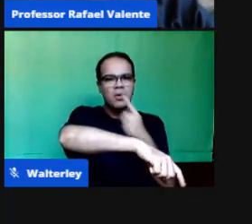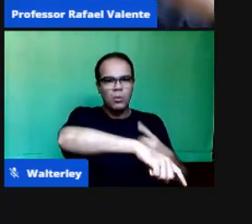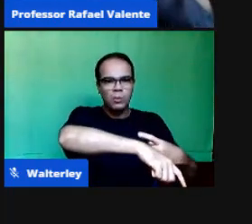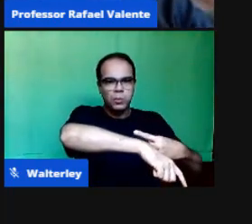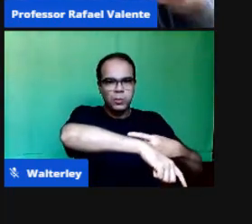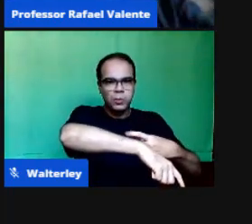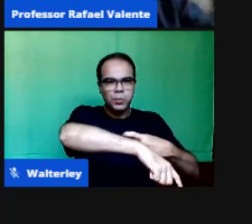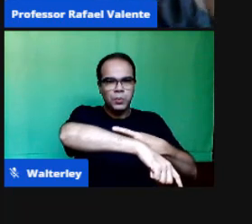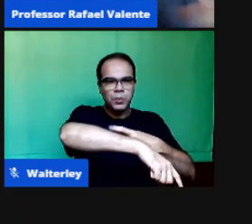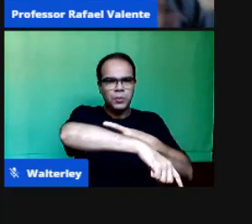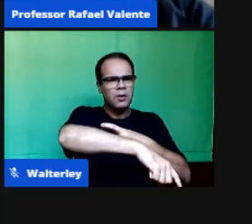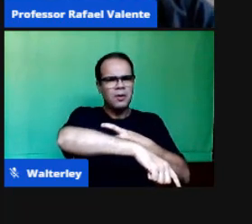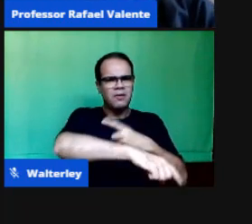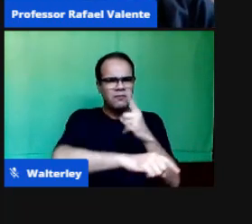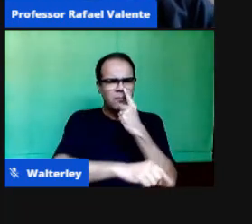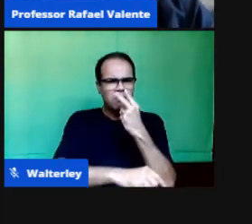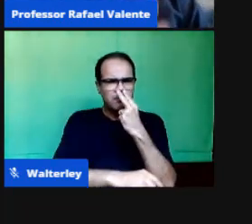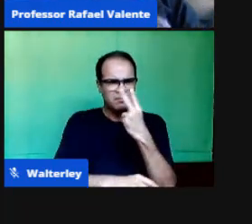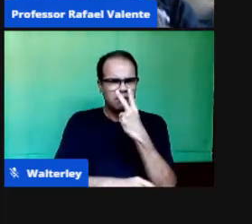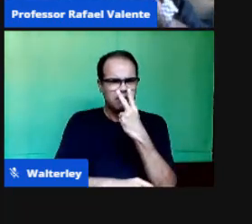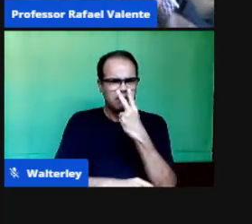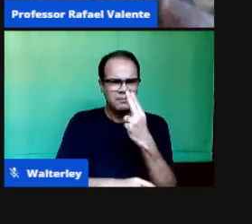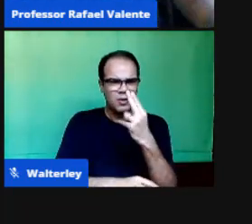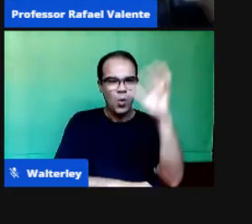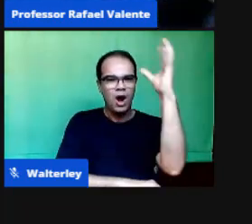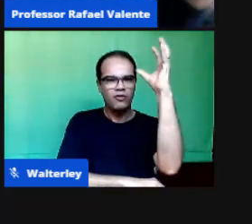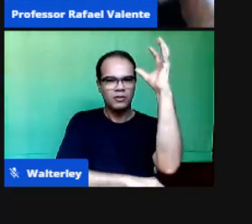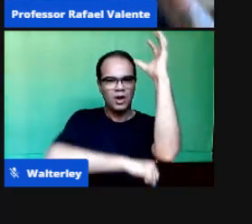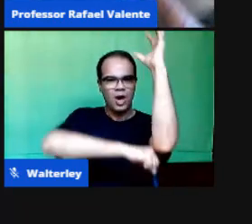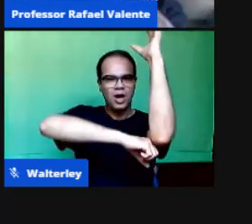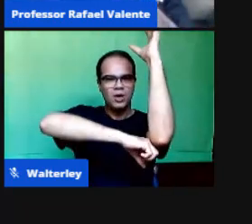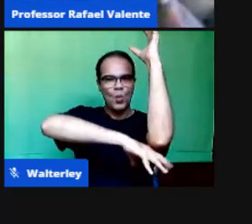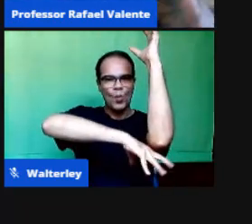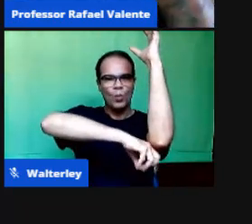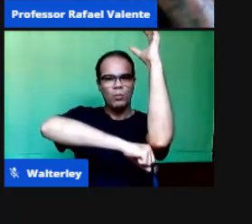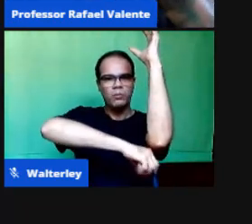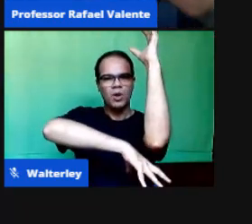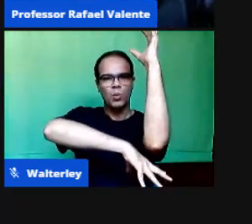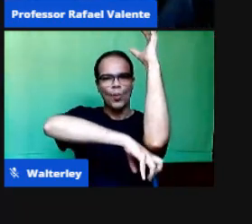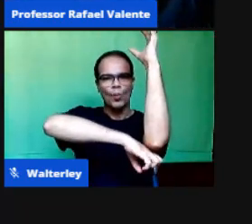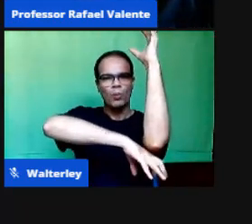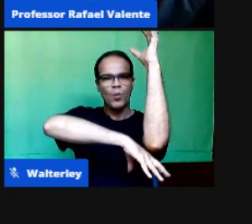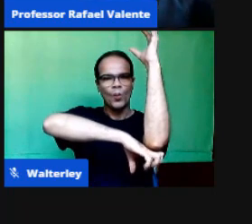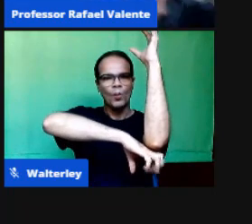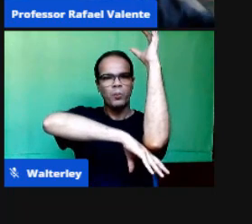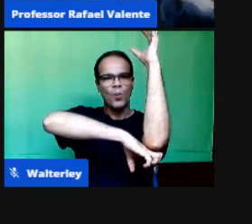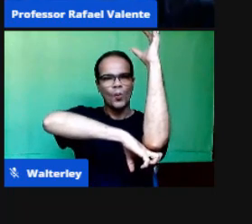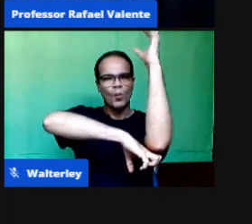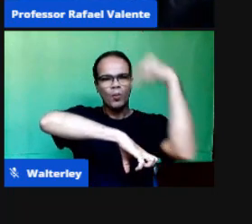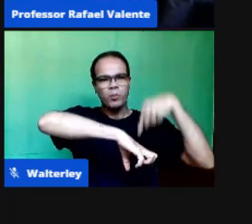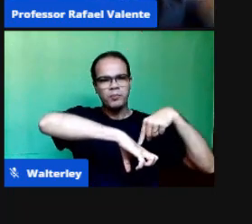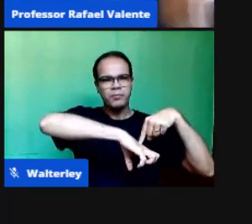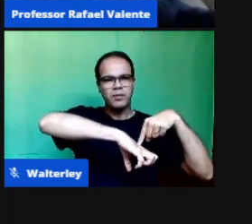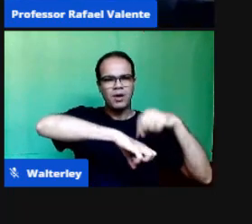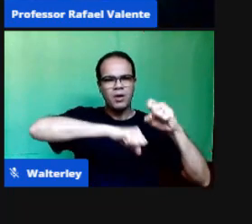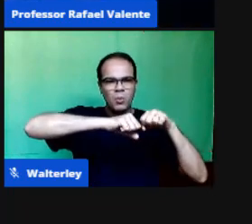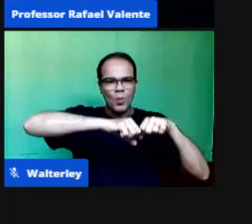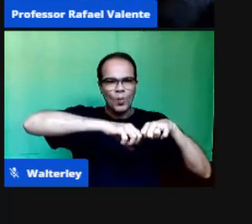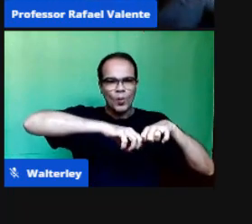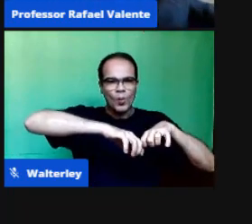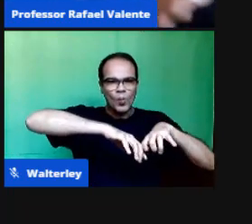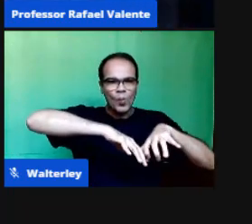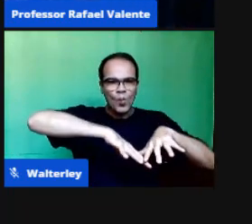estrutura anatômica, se você parar para pensar, né? Então ela começa grande, ela vai ali se ramificando e troca